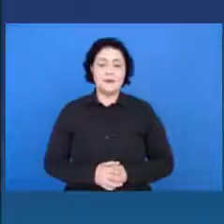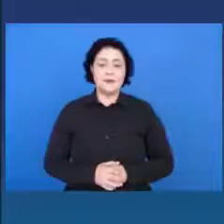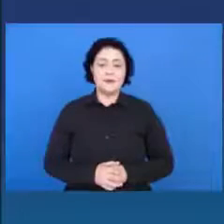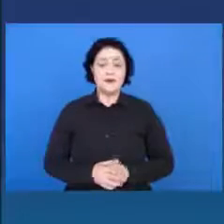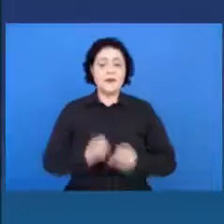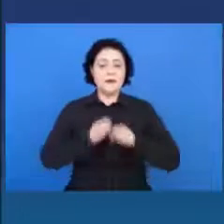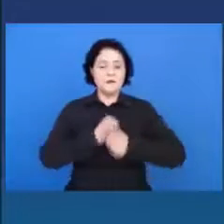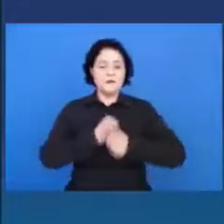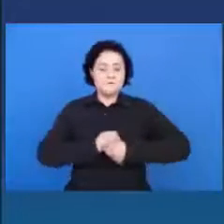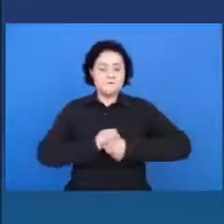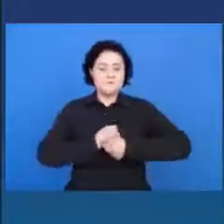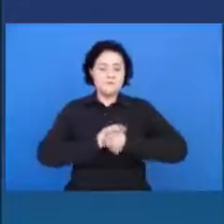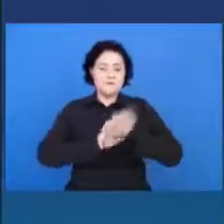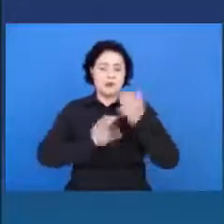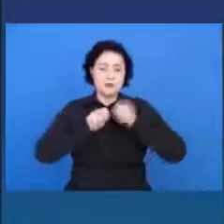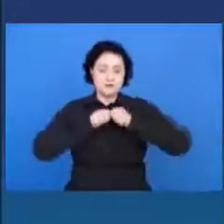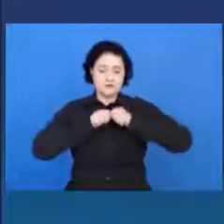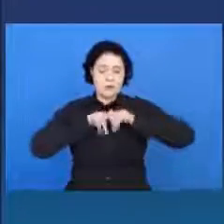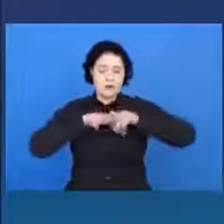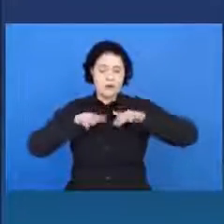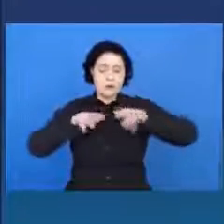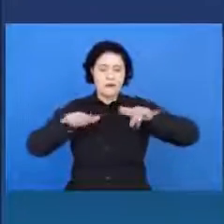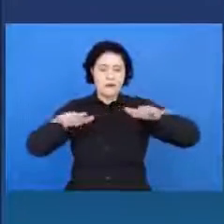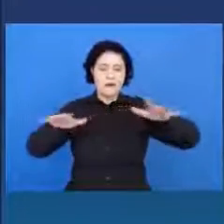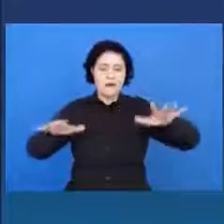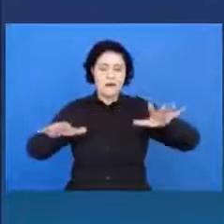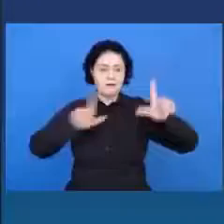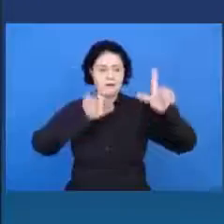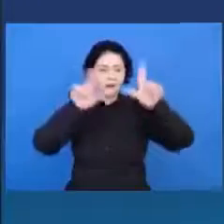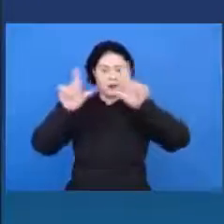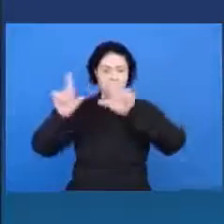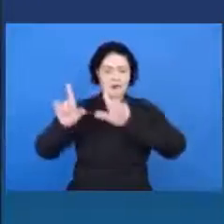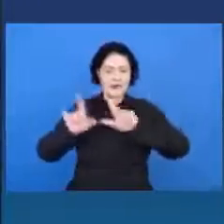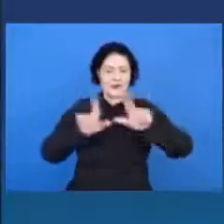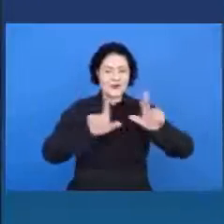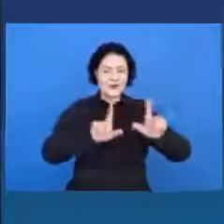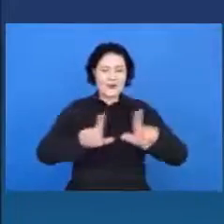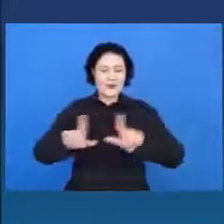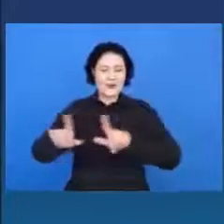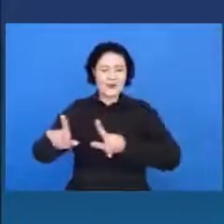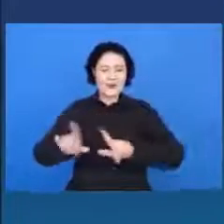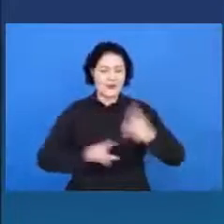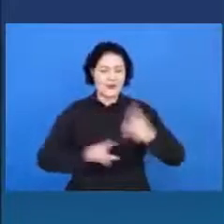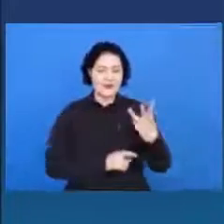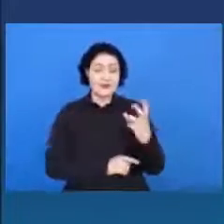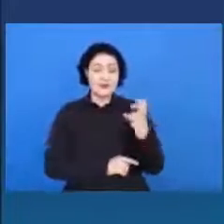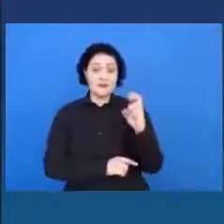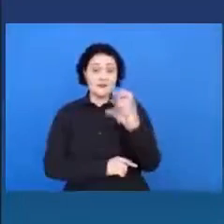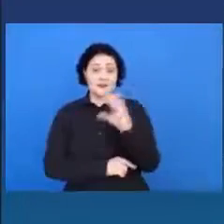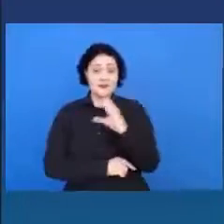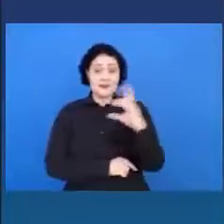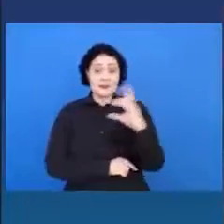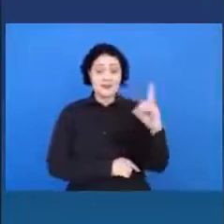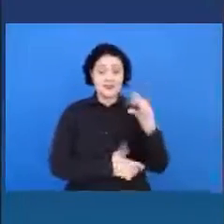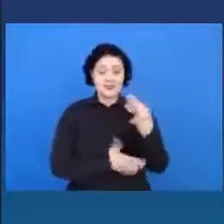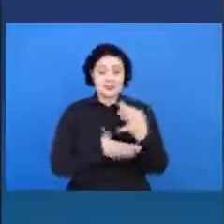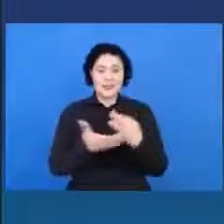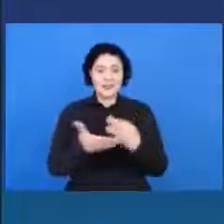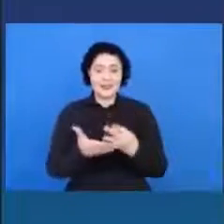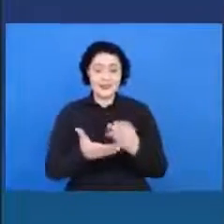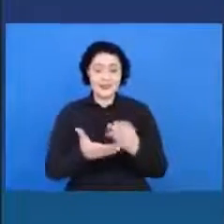multiplicaram-se os produtos no decorrer dos anos podendo se contar 35 CDs de textos